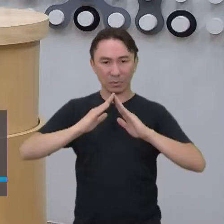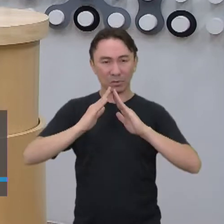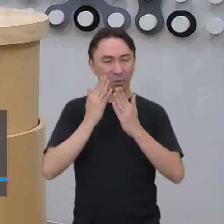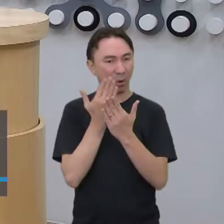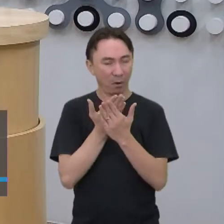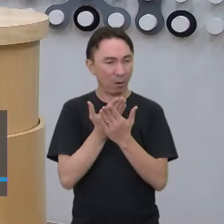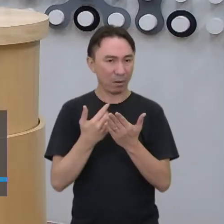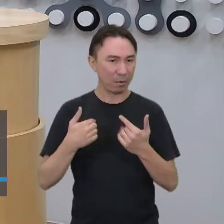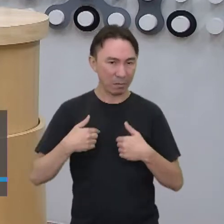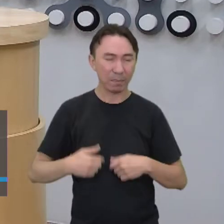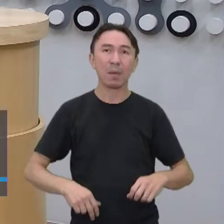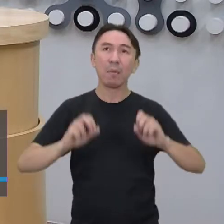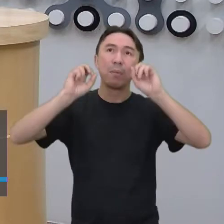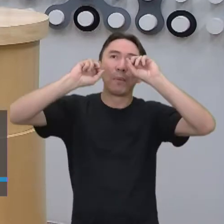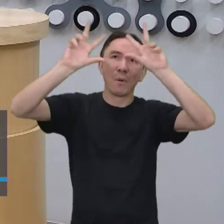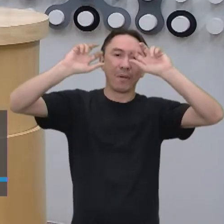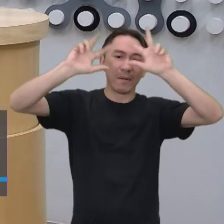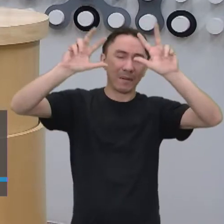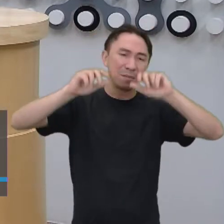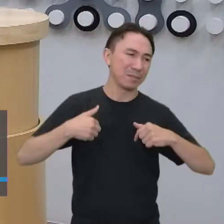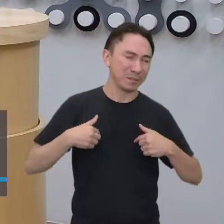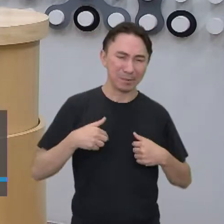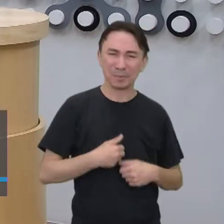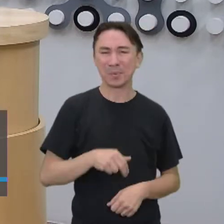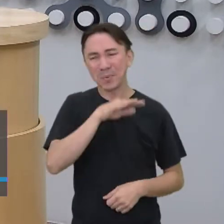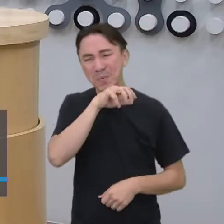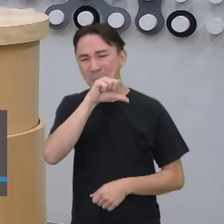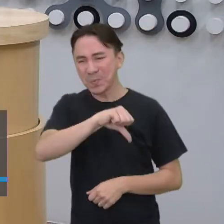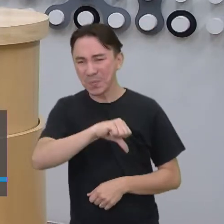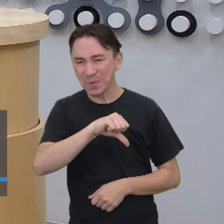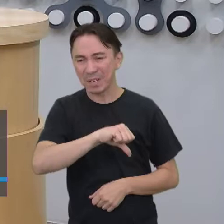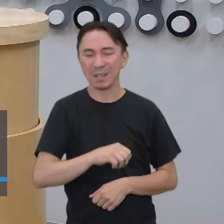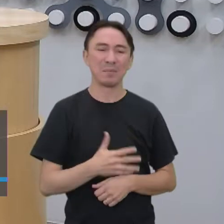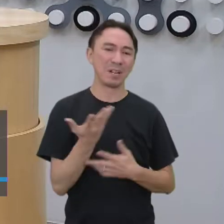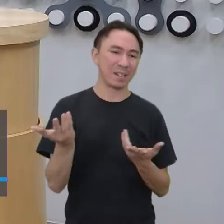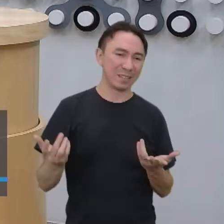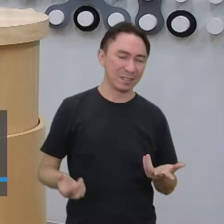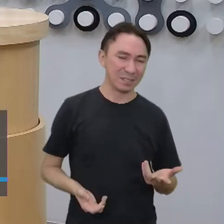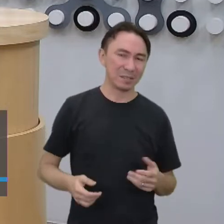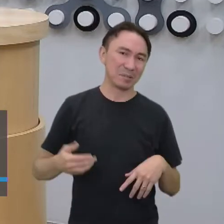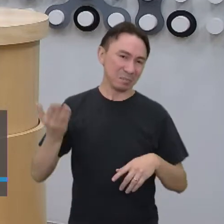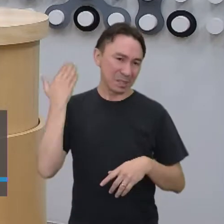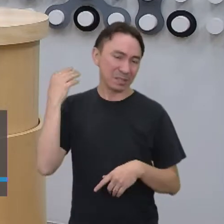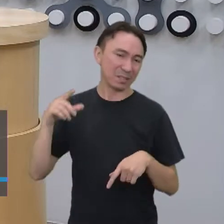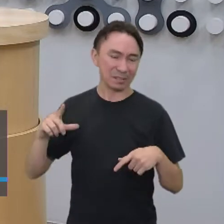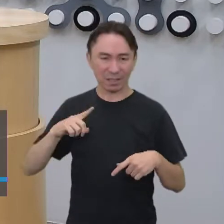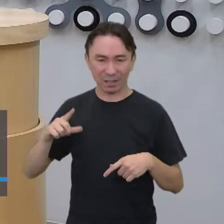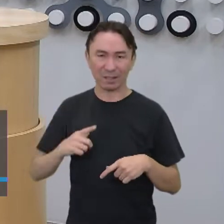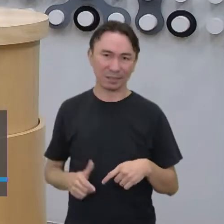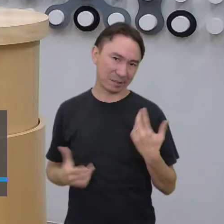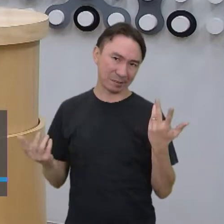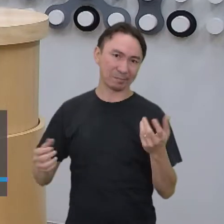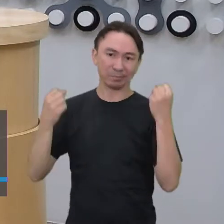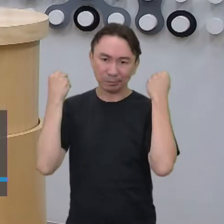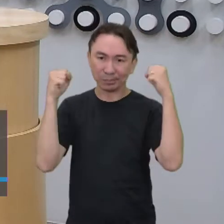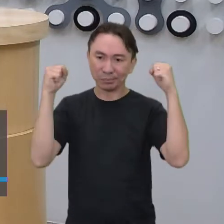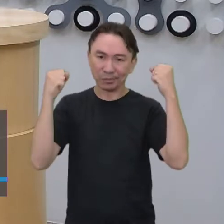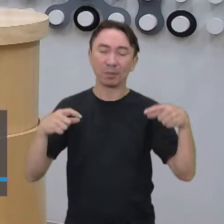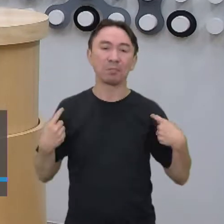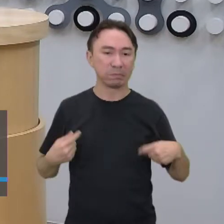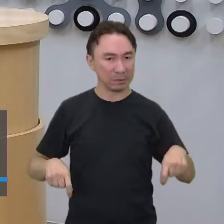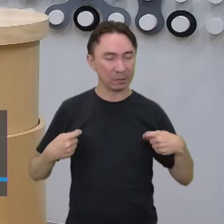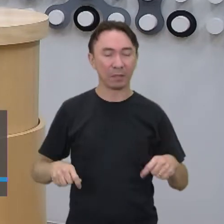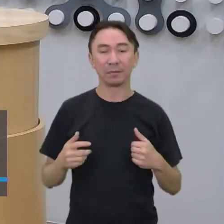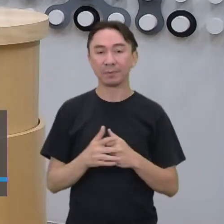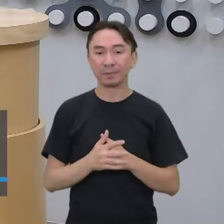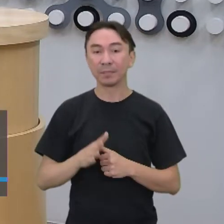piores jogadores de vôlei, mas eu jogava porque era a forma como você tinha educação física na época. Certo. Né? E assim,